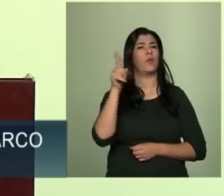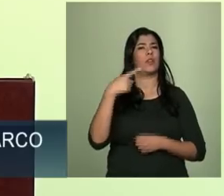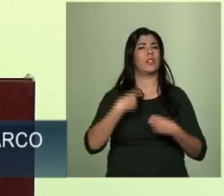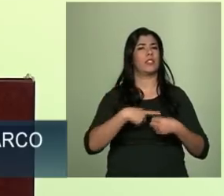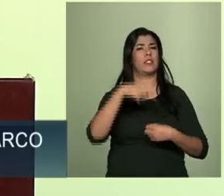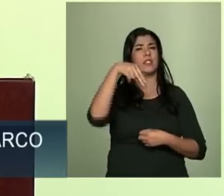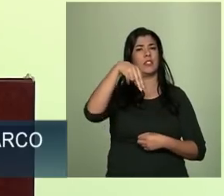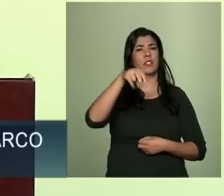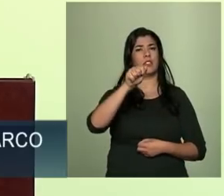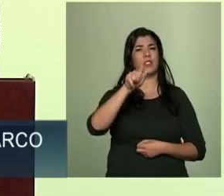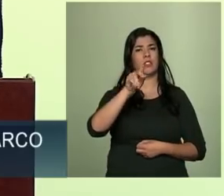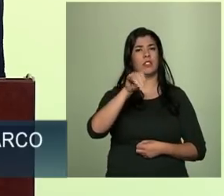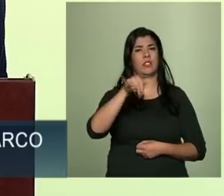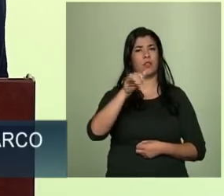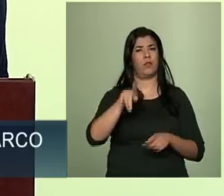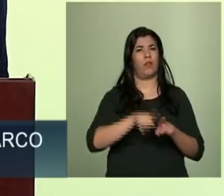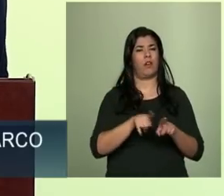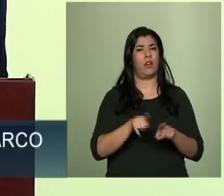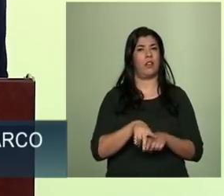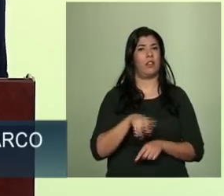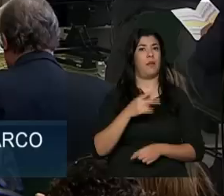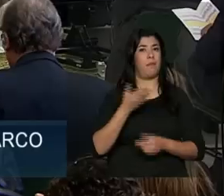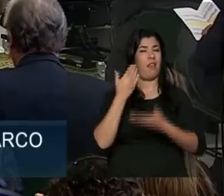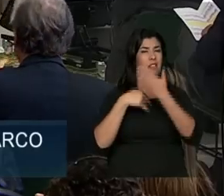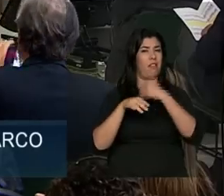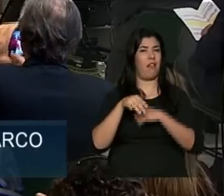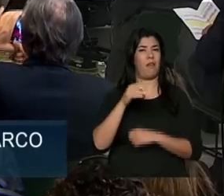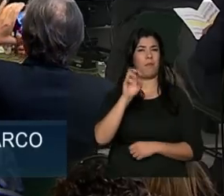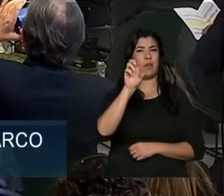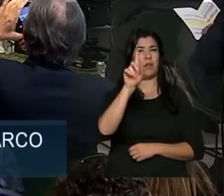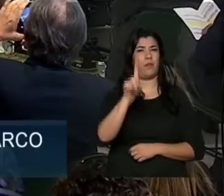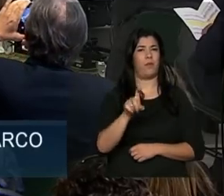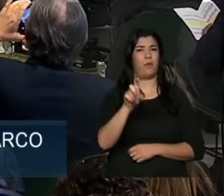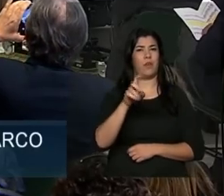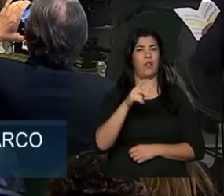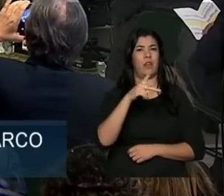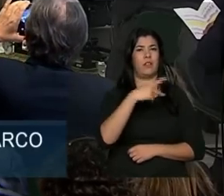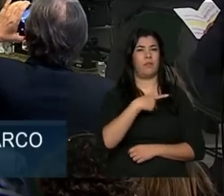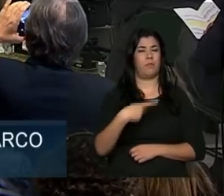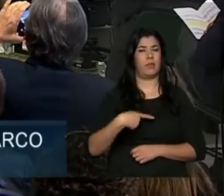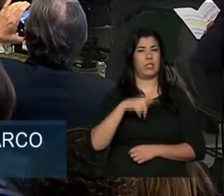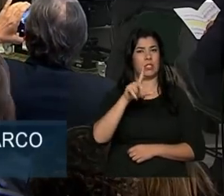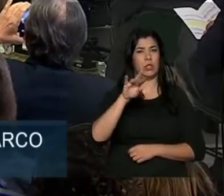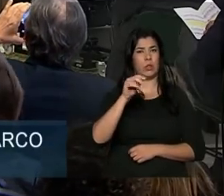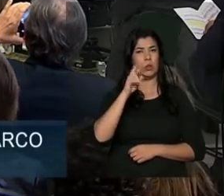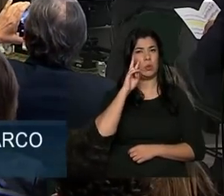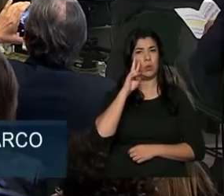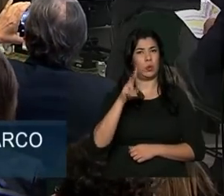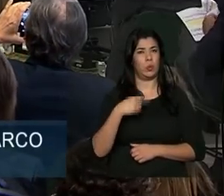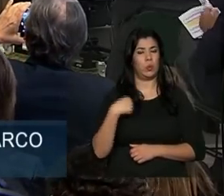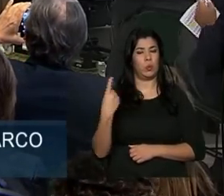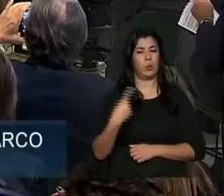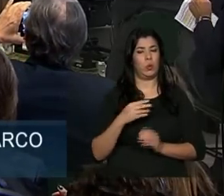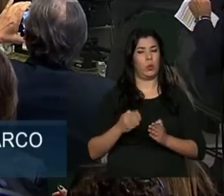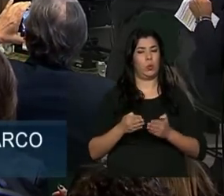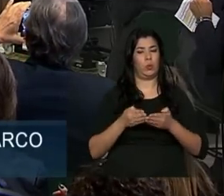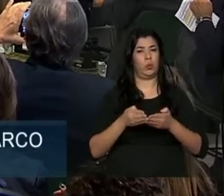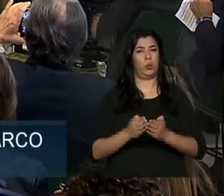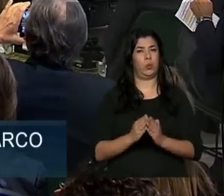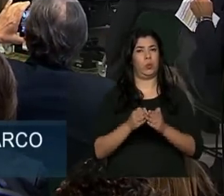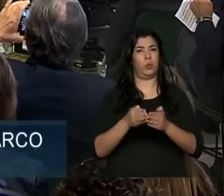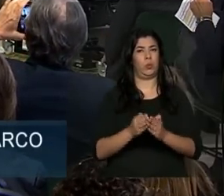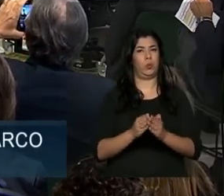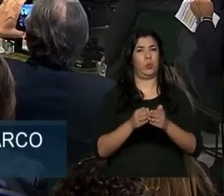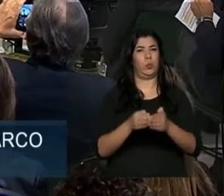Uma conversa minha e o presidente Lula olhando para nós duas, no meio do laguinho, indo lá ver... Do laguinho não, né? Do reservatório. Laguinho,